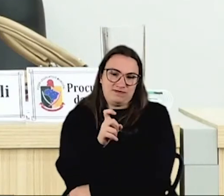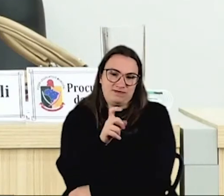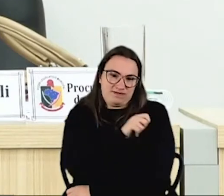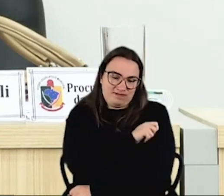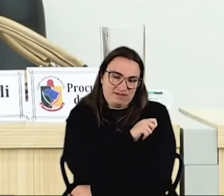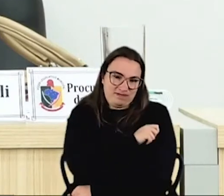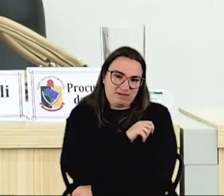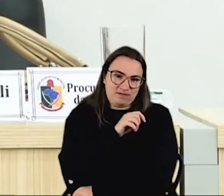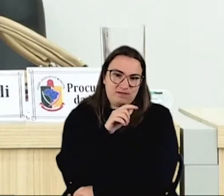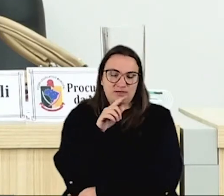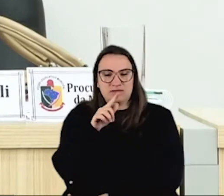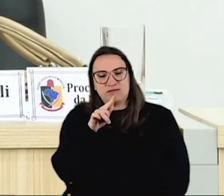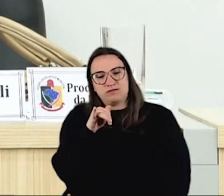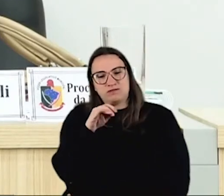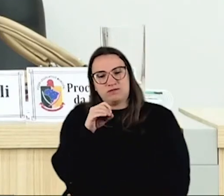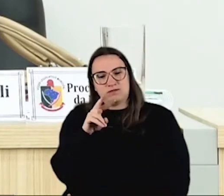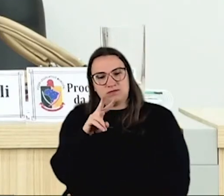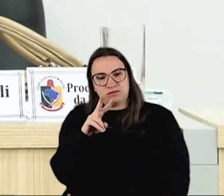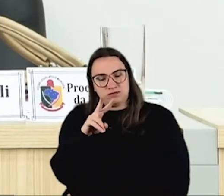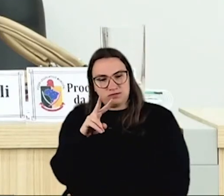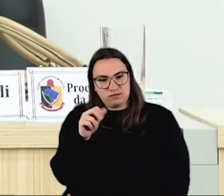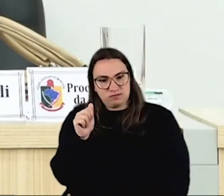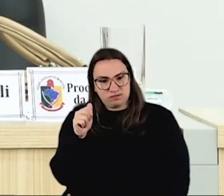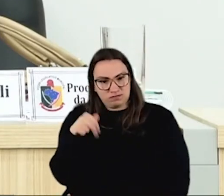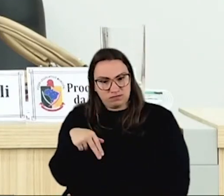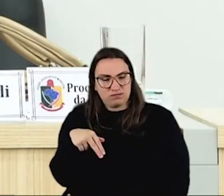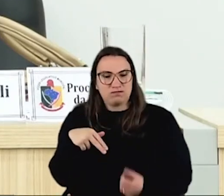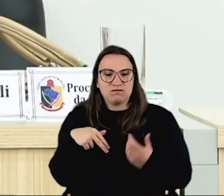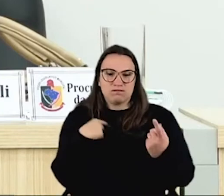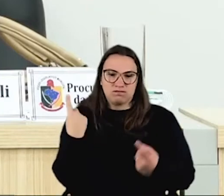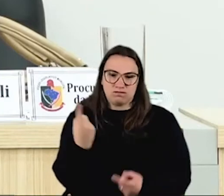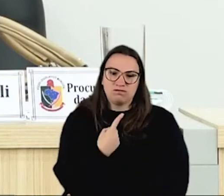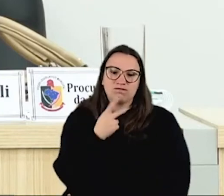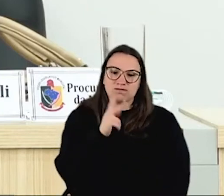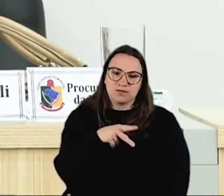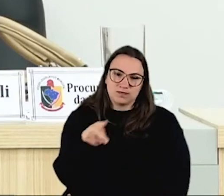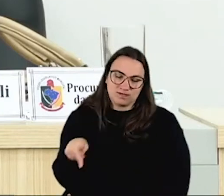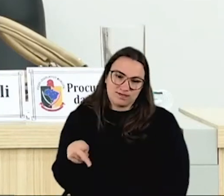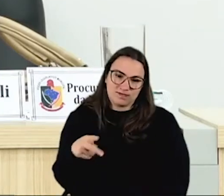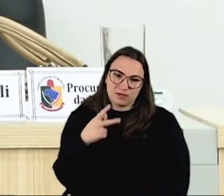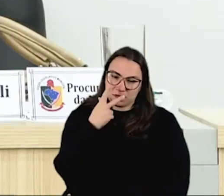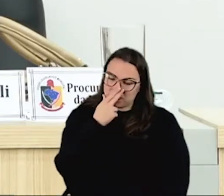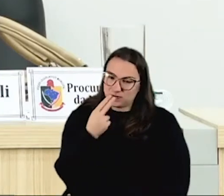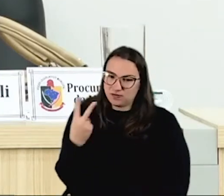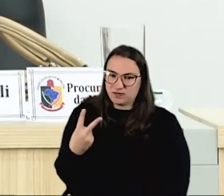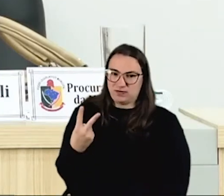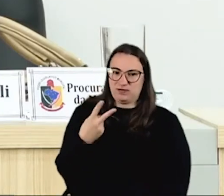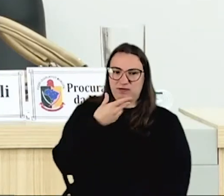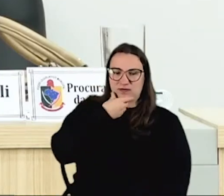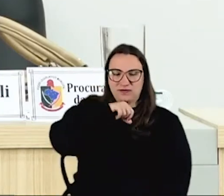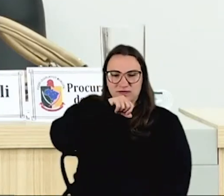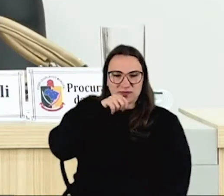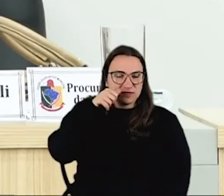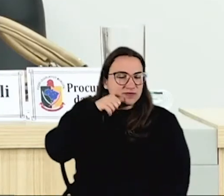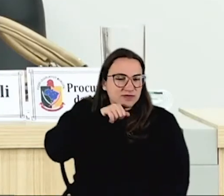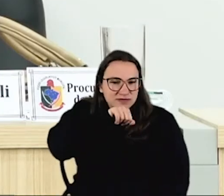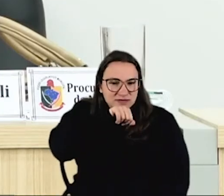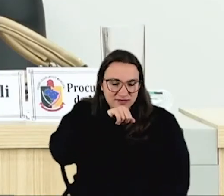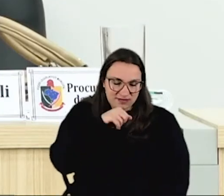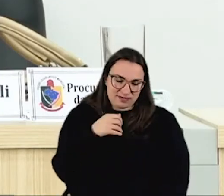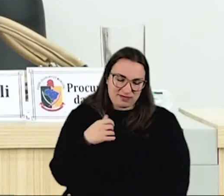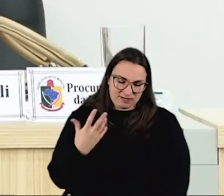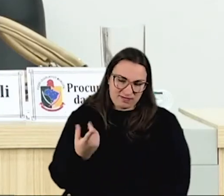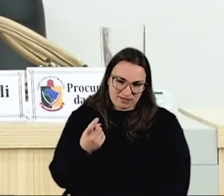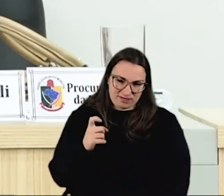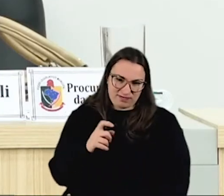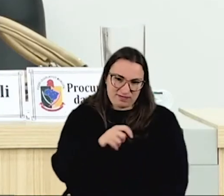Jovan, nós, professores, também somos como segundo pai e mãe desses alunos e ex-alunos.